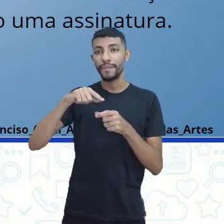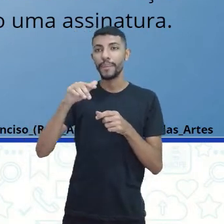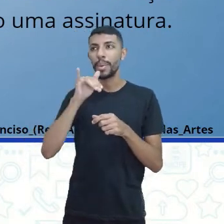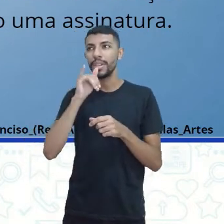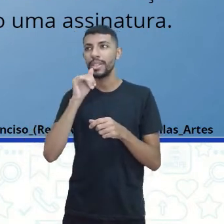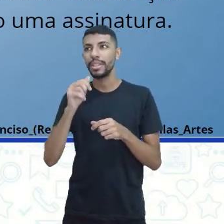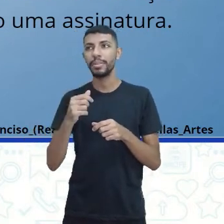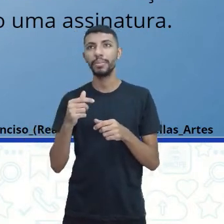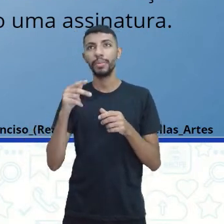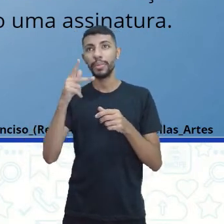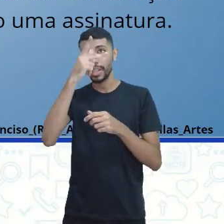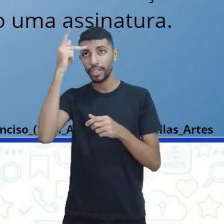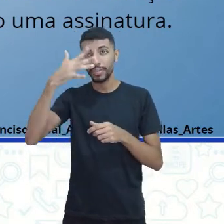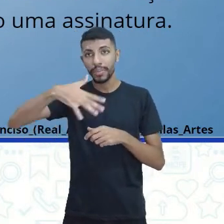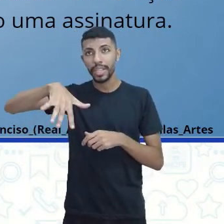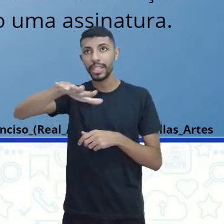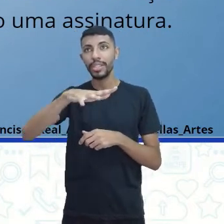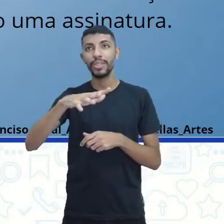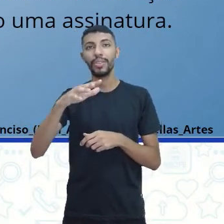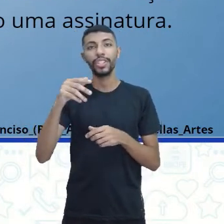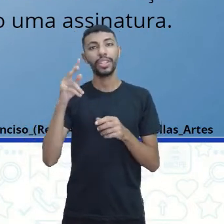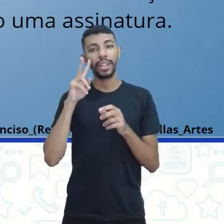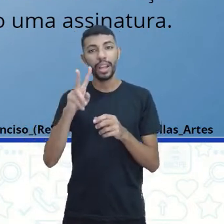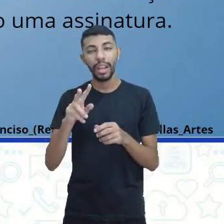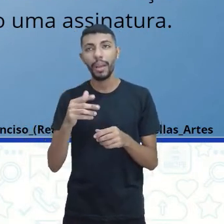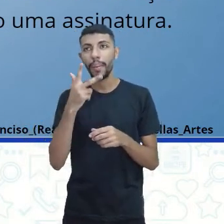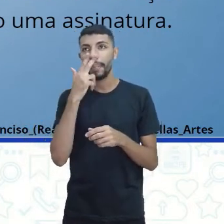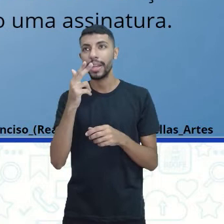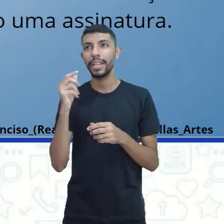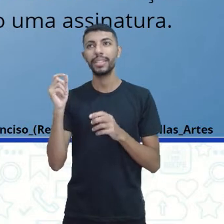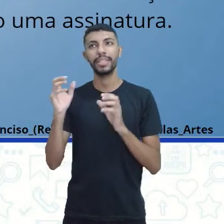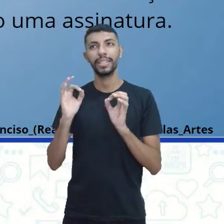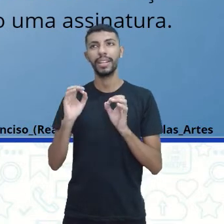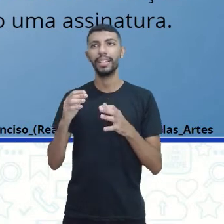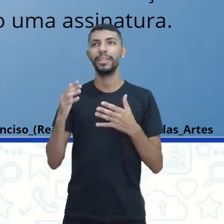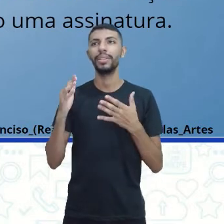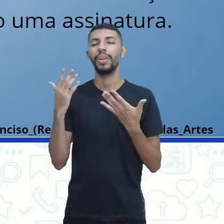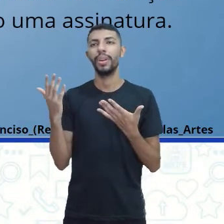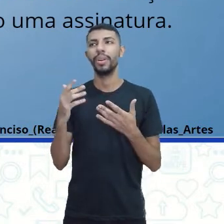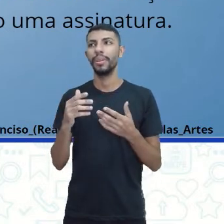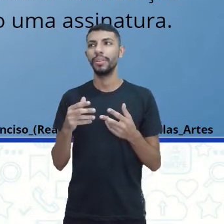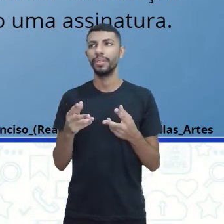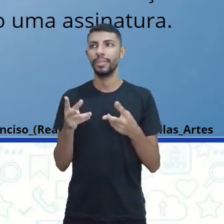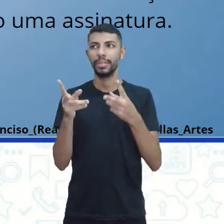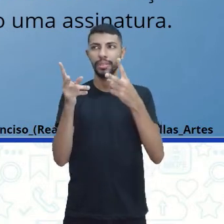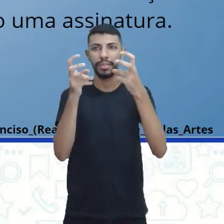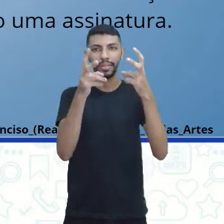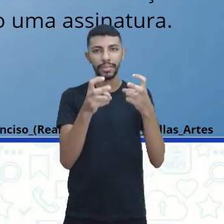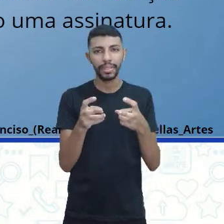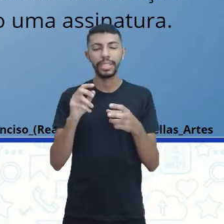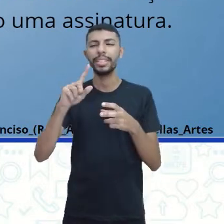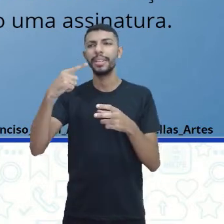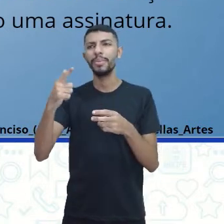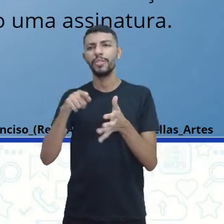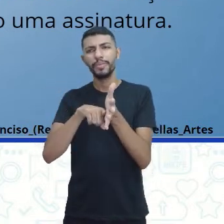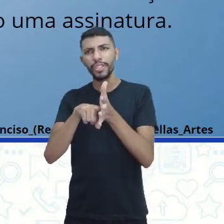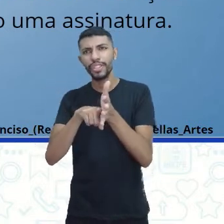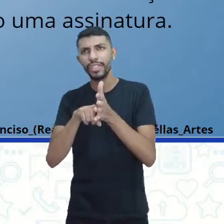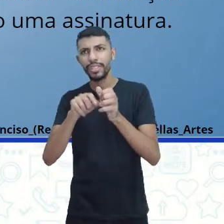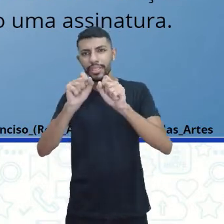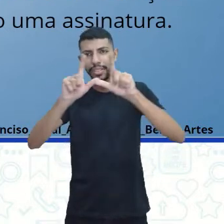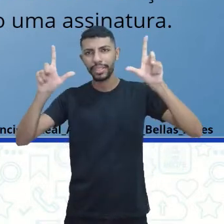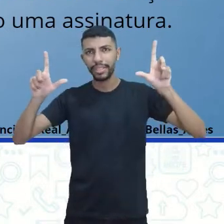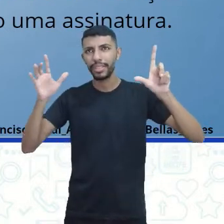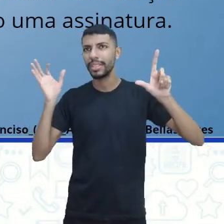da tela, para o público, para o espectador. Observem que as outras figuras, observem, vocês não tem como, mas pesquisem esse